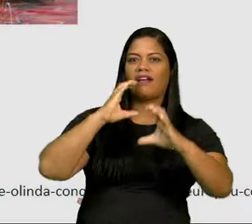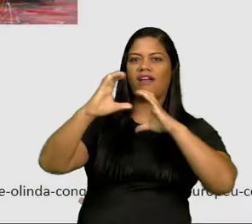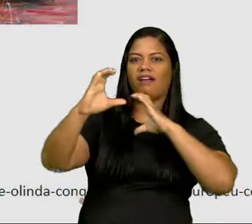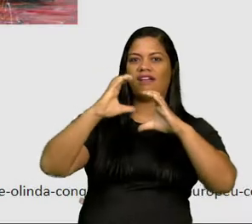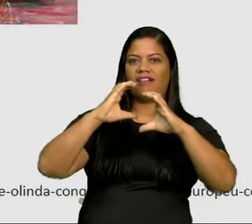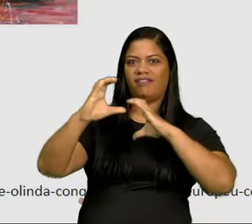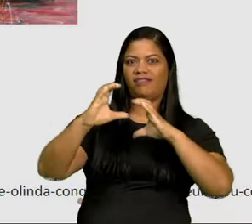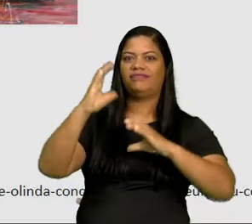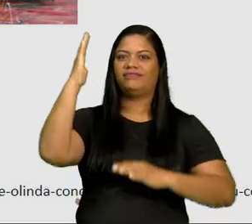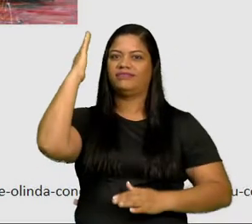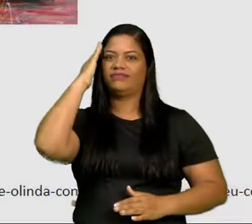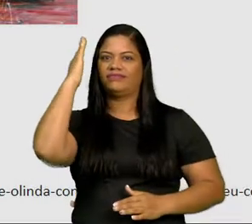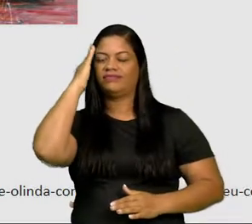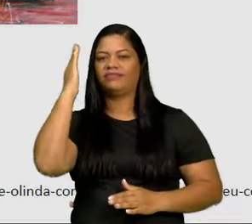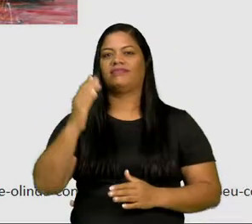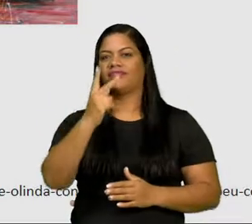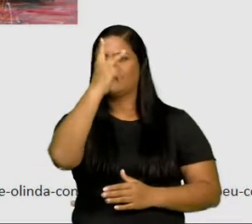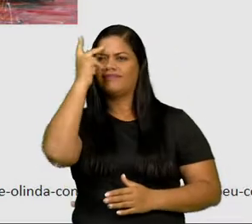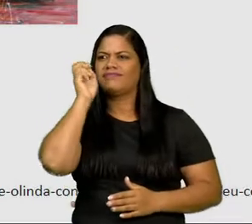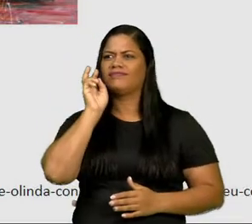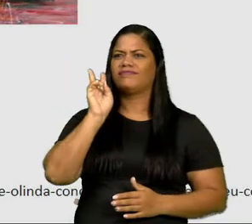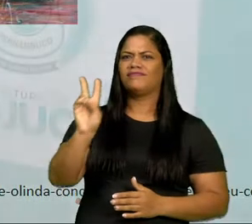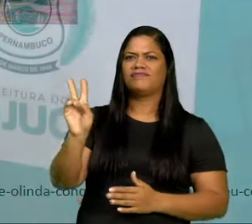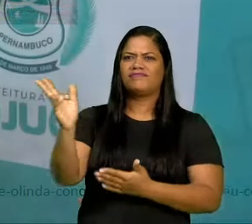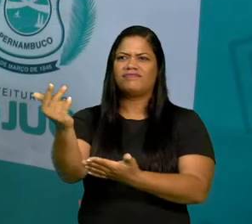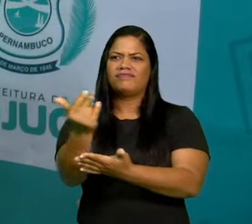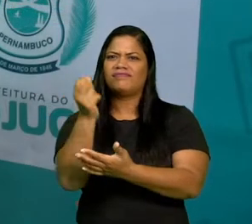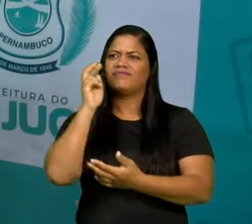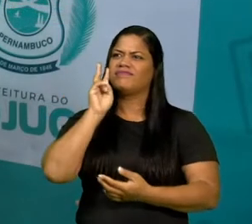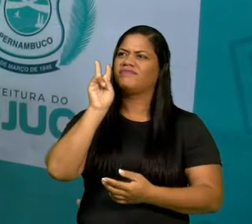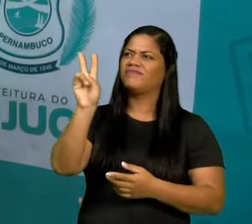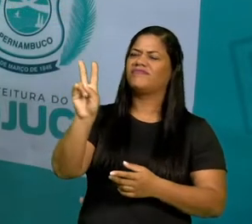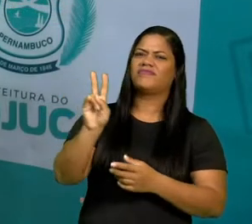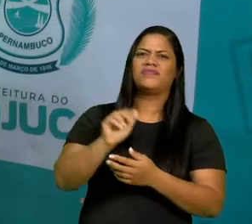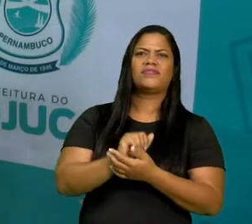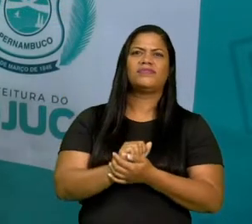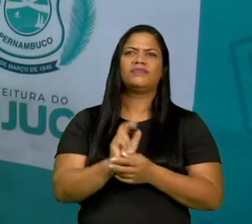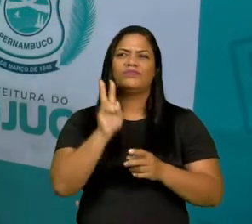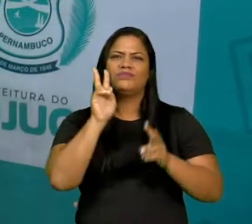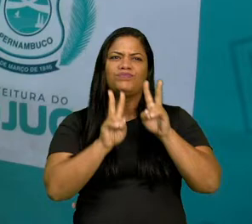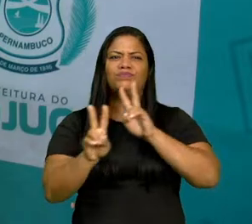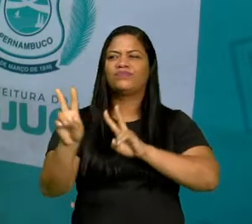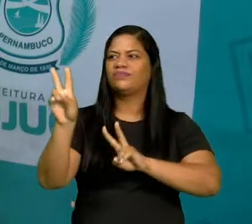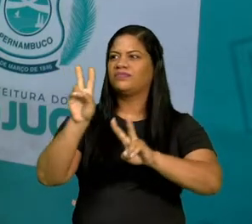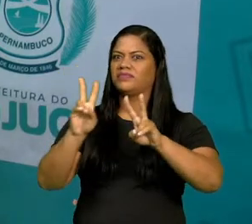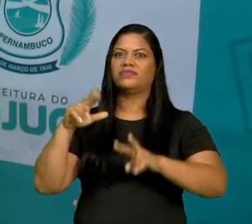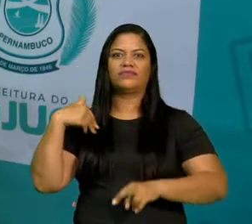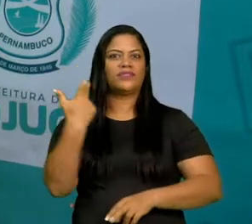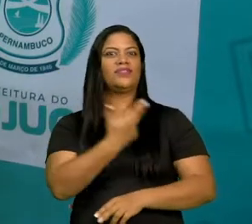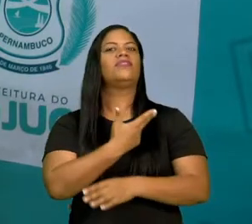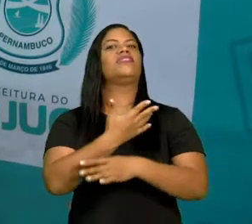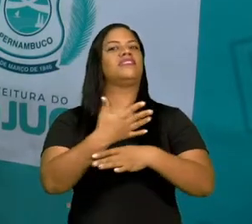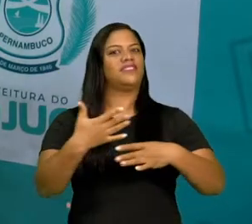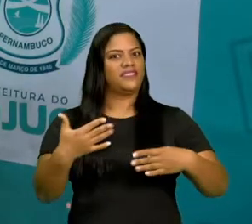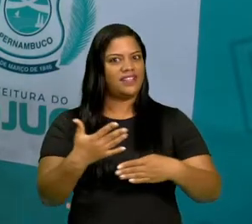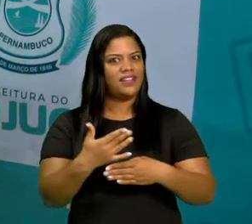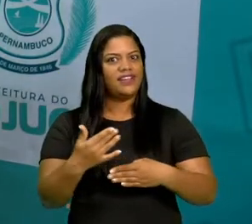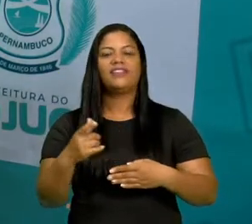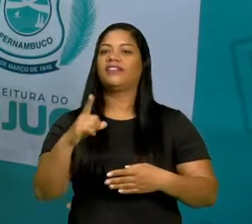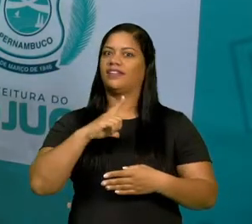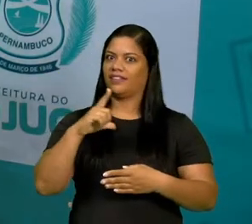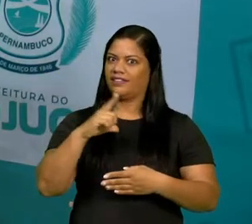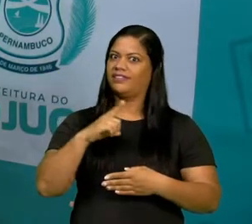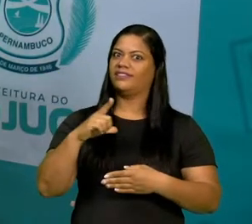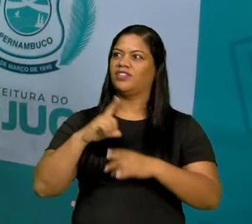de ser. Então essas pessoas viram as obras deles expostas aqui em Porto de Galinha, ó, na nossa cidade. Ele tem galerias na